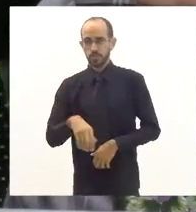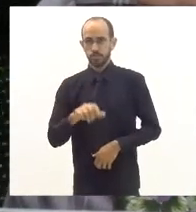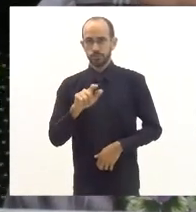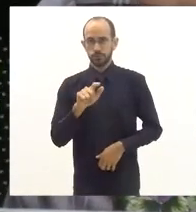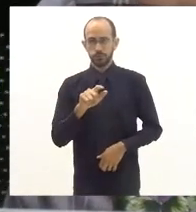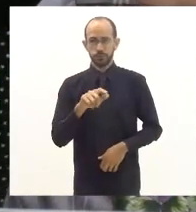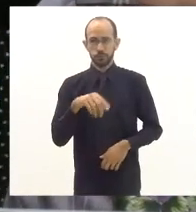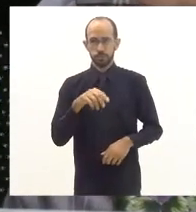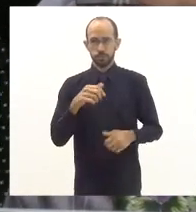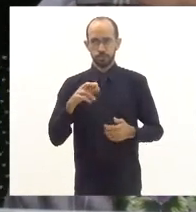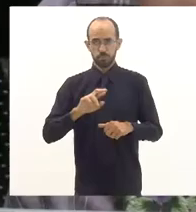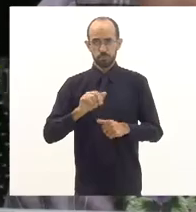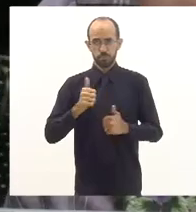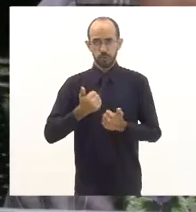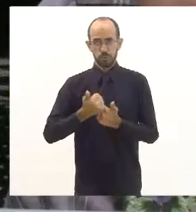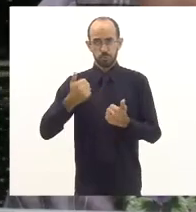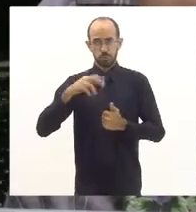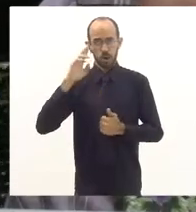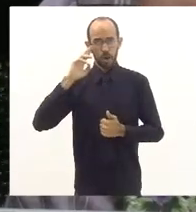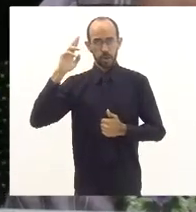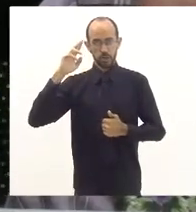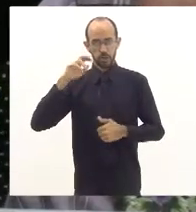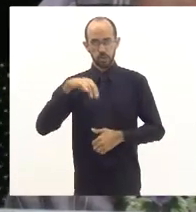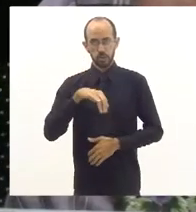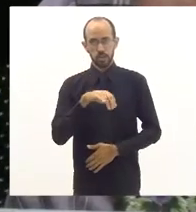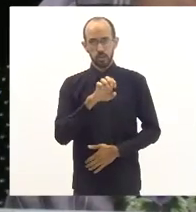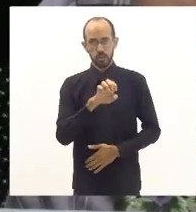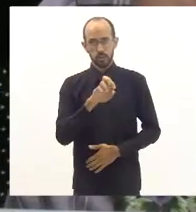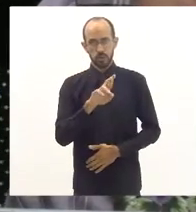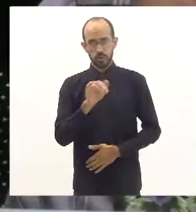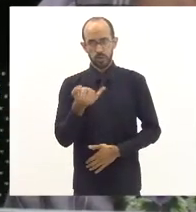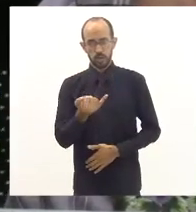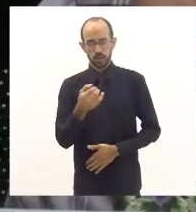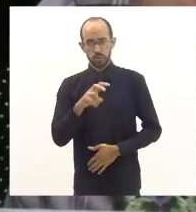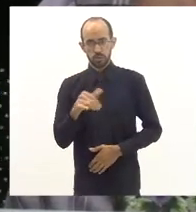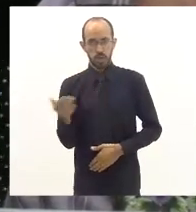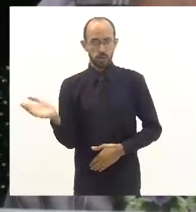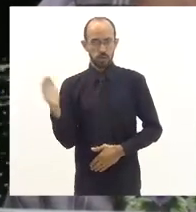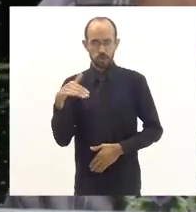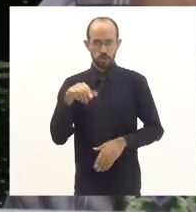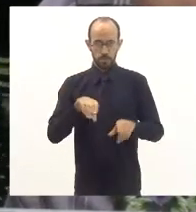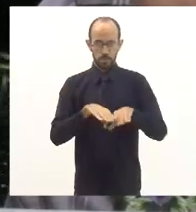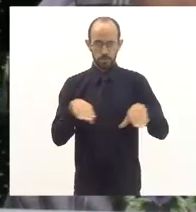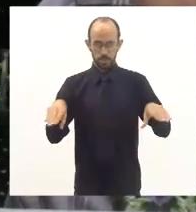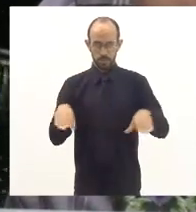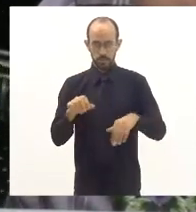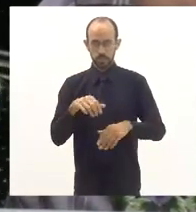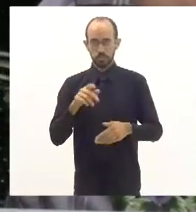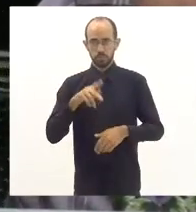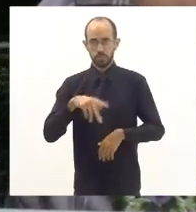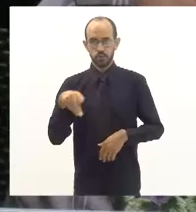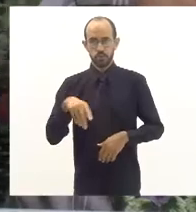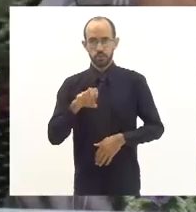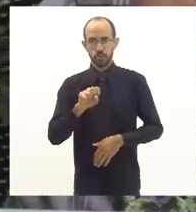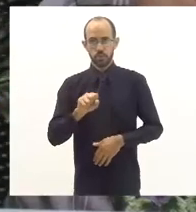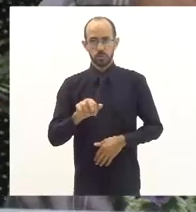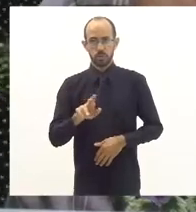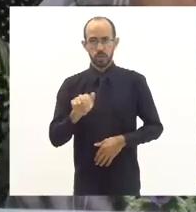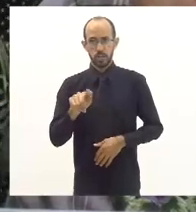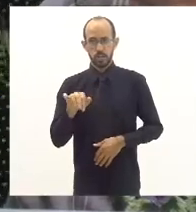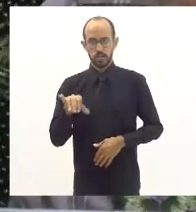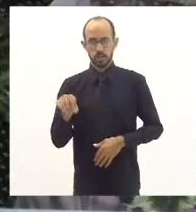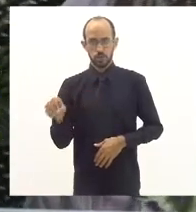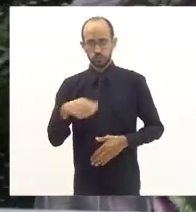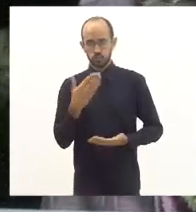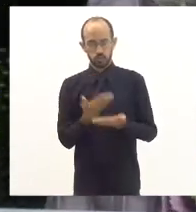pró-reitora de Extensão e Cultura da UES, que vai estar aqui com a gente daqui a pouco na mesa. Professor Sérgio Carrara, grande acadêmico,